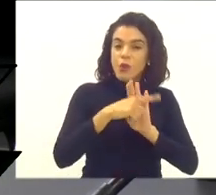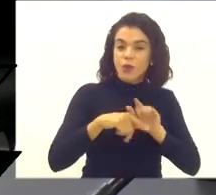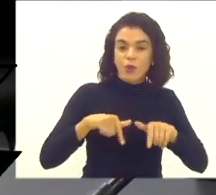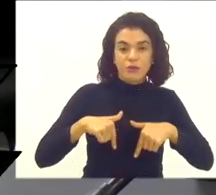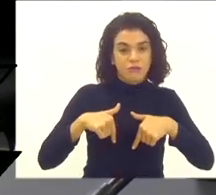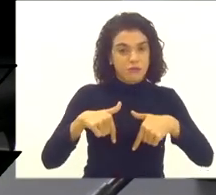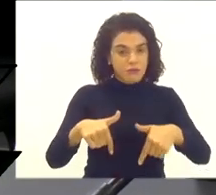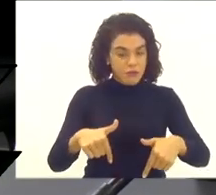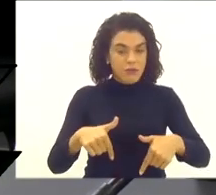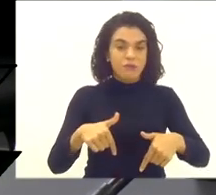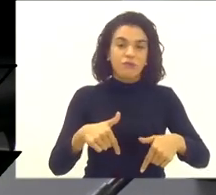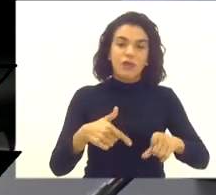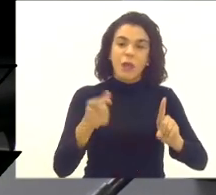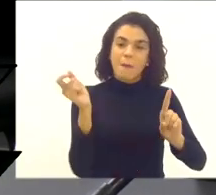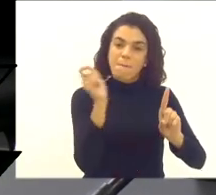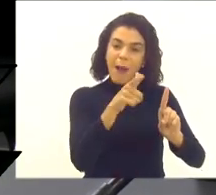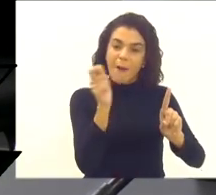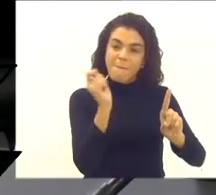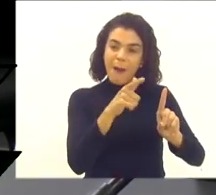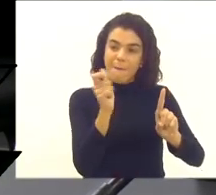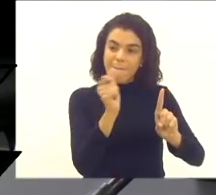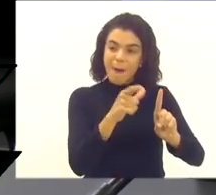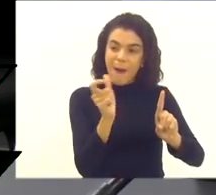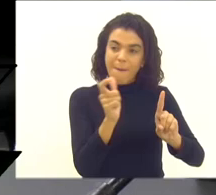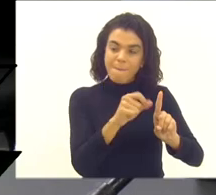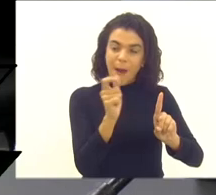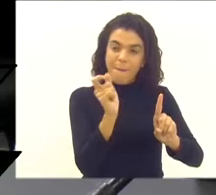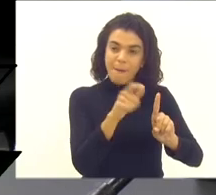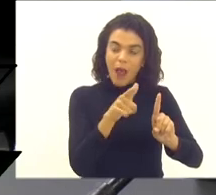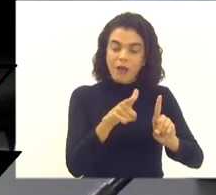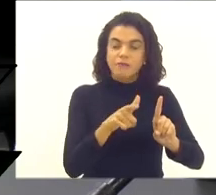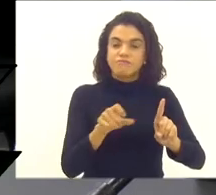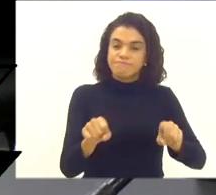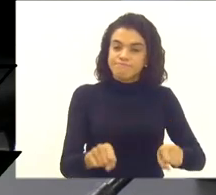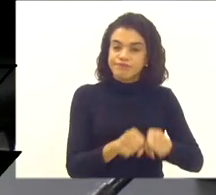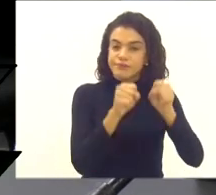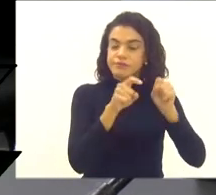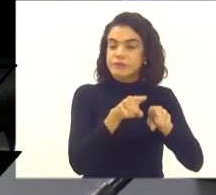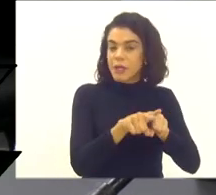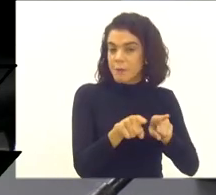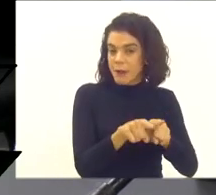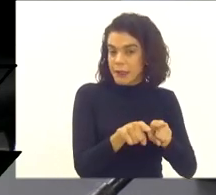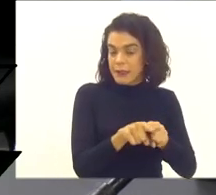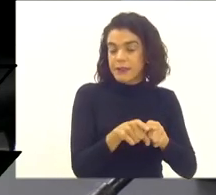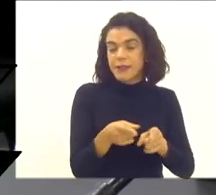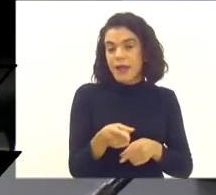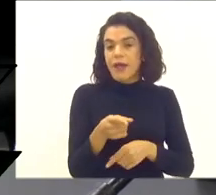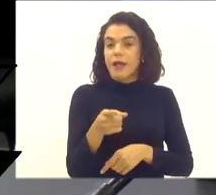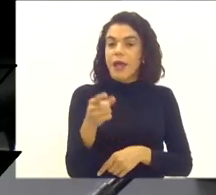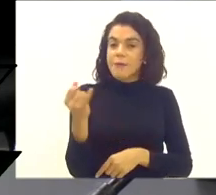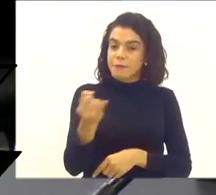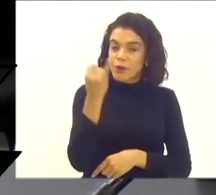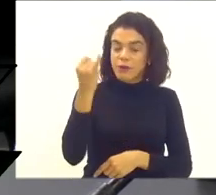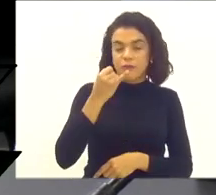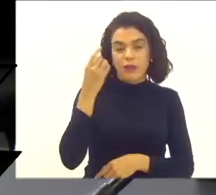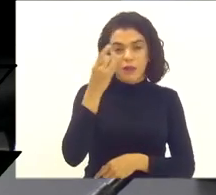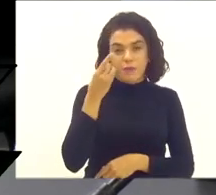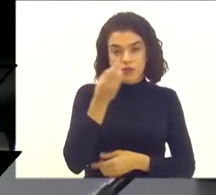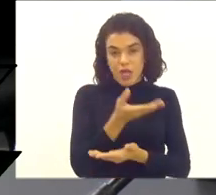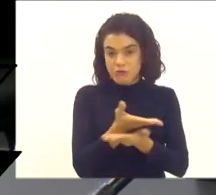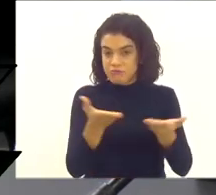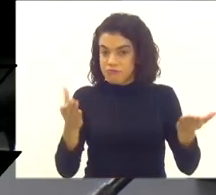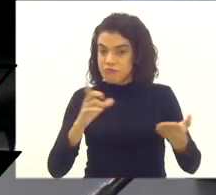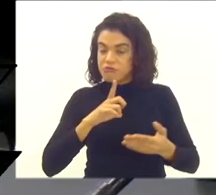em casos de ataques é isso também é importante né que que as deputados da casa tem uma rede também